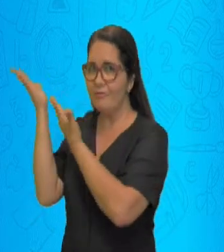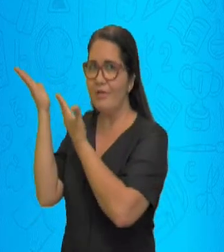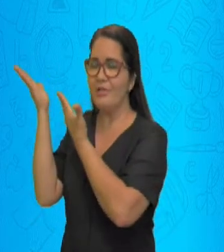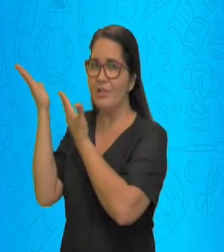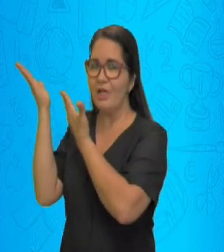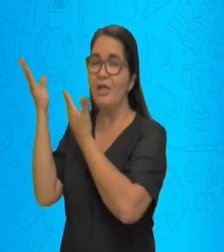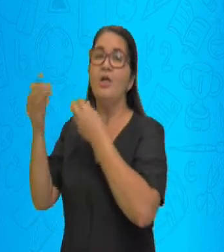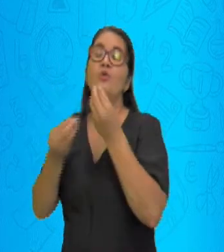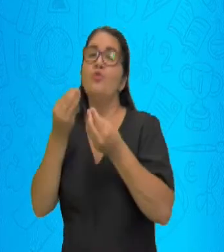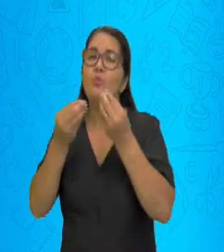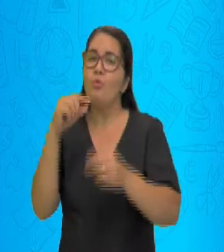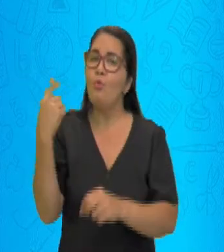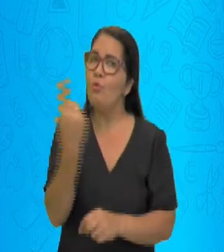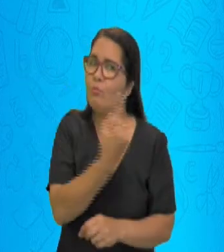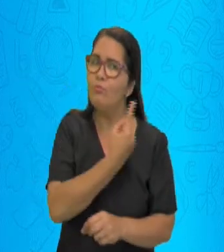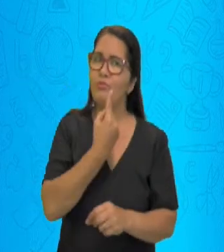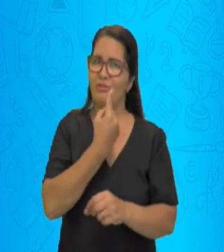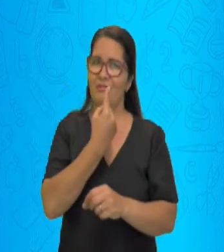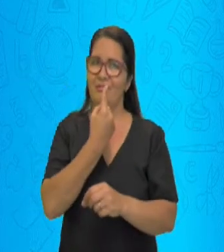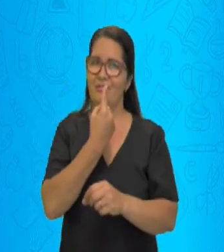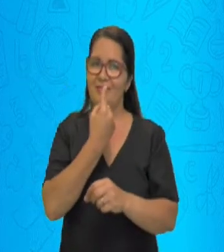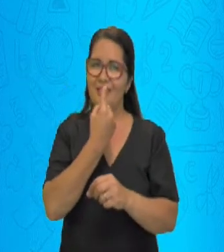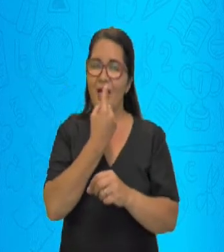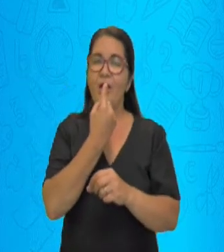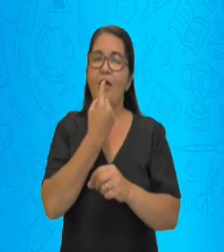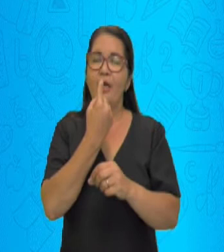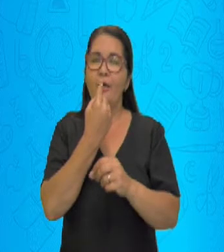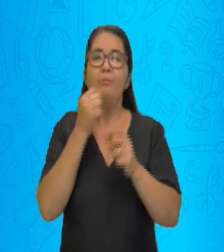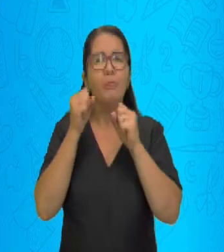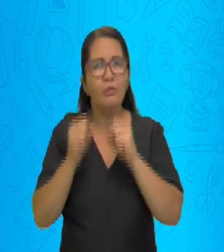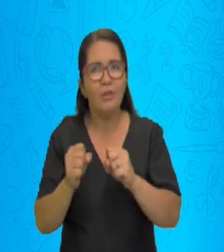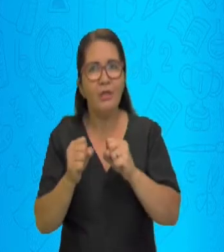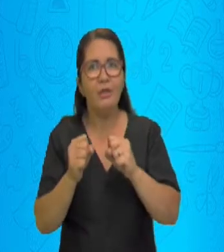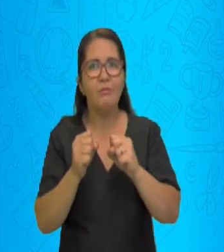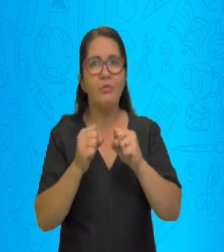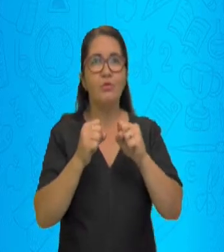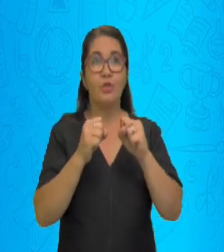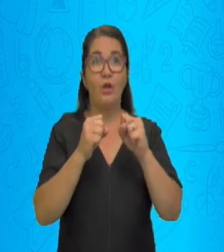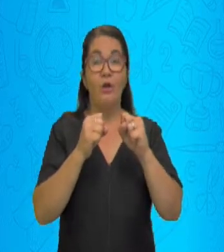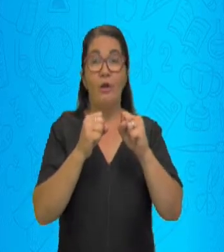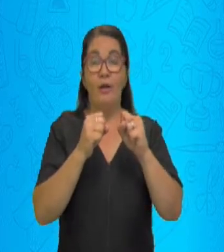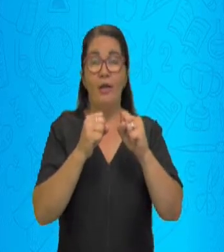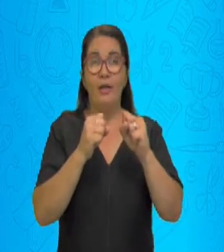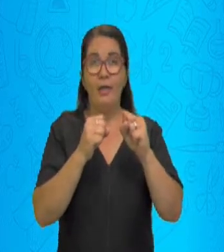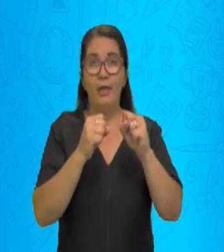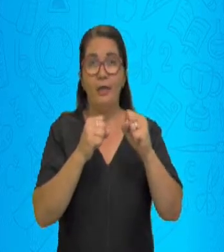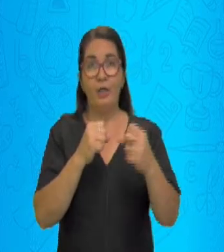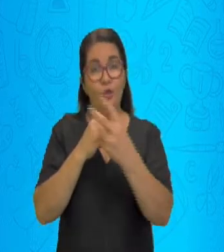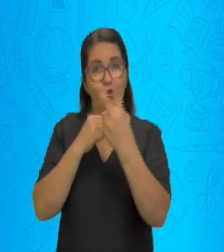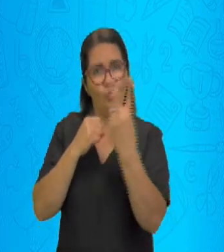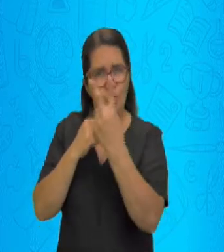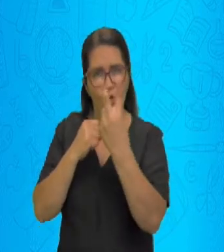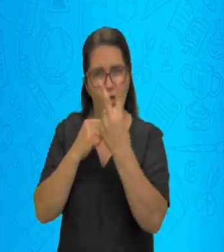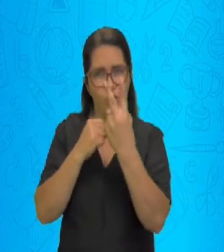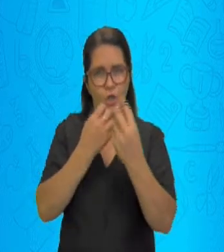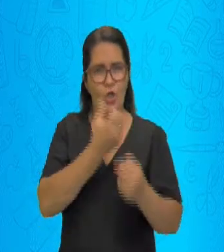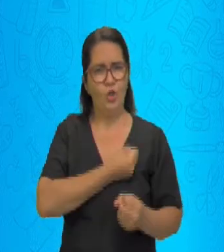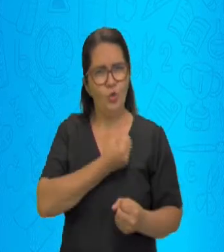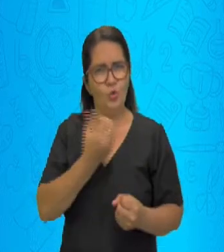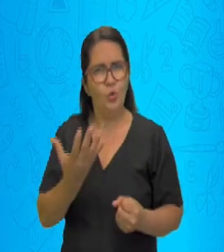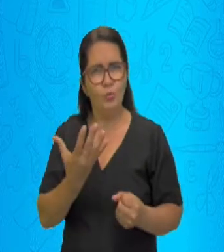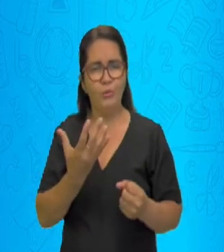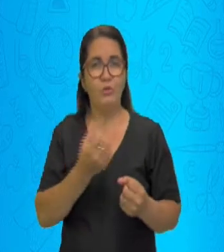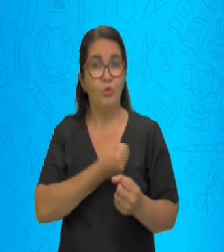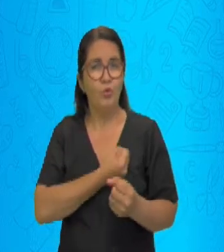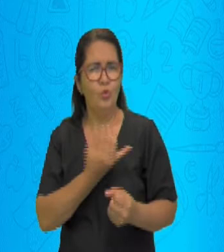Essa propriedade é quando adicionamos 2 ou mais números naturais e o resultado sempre será um